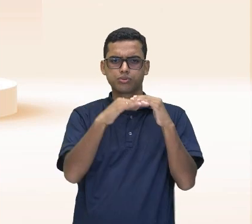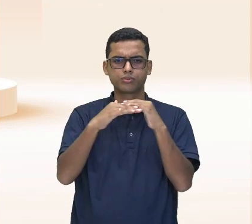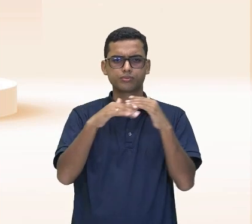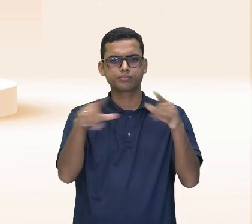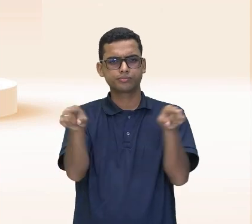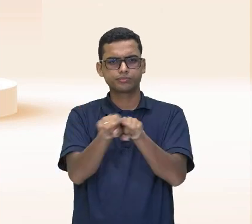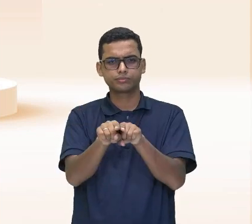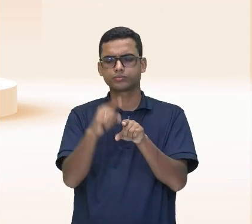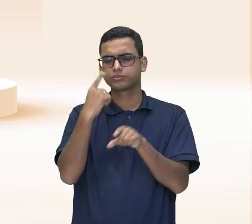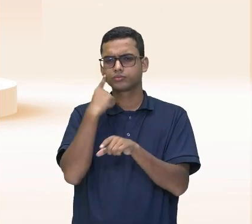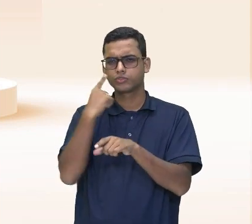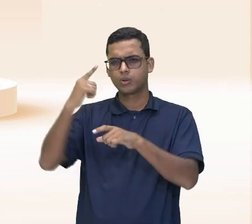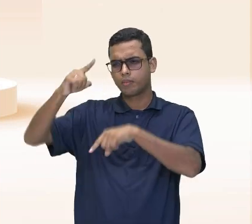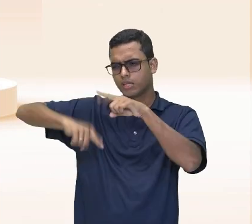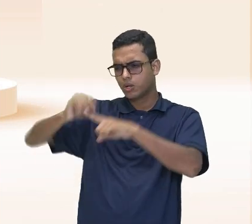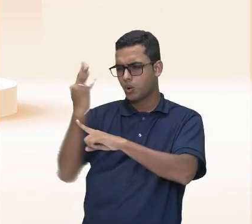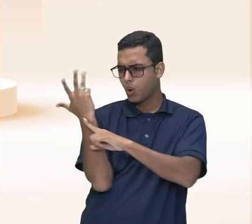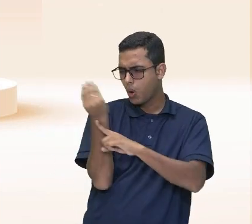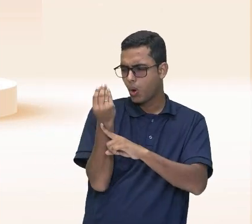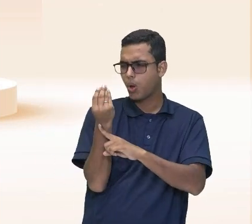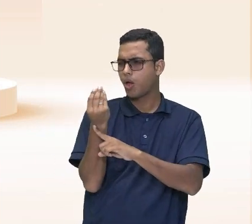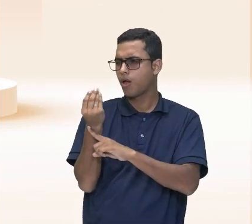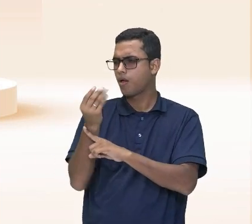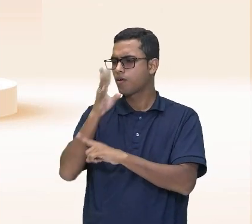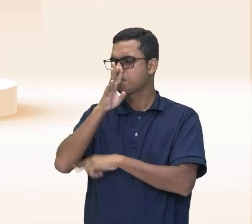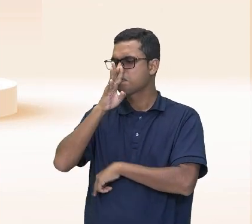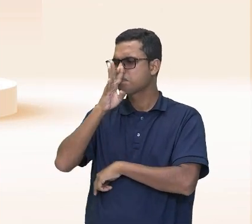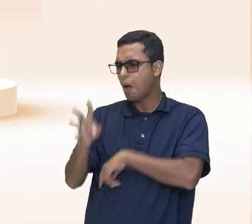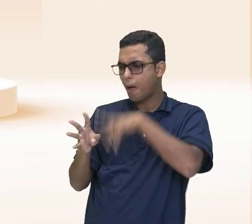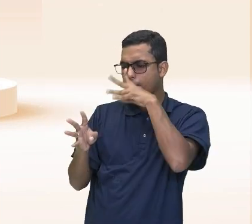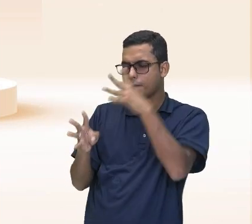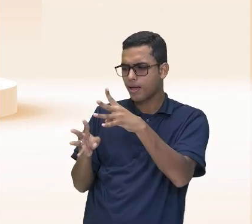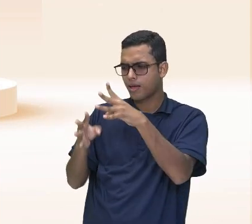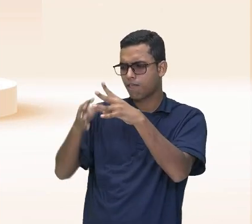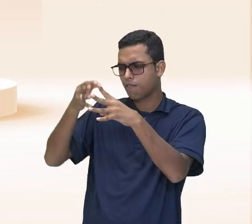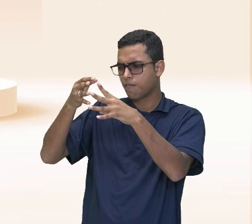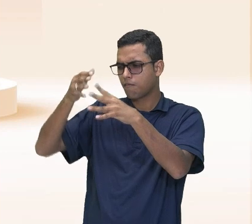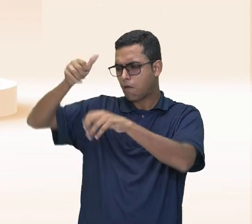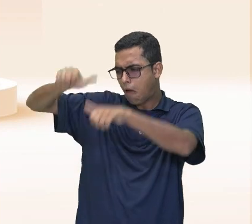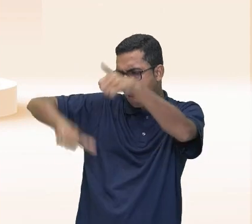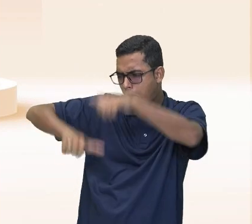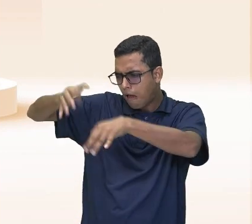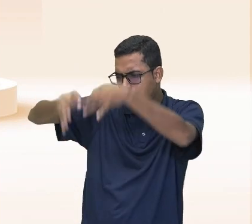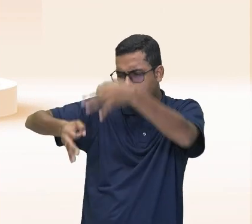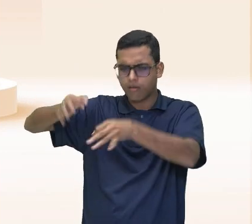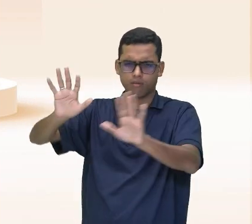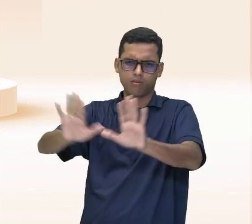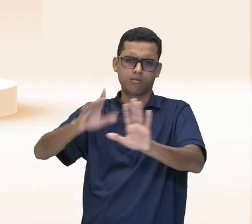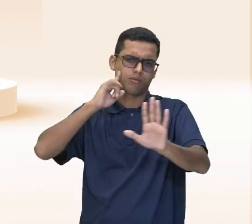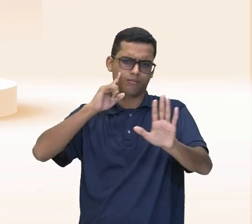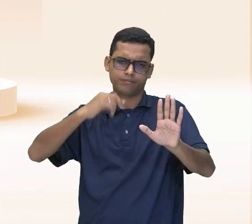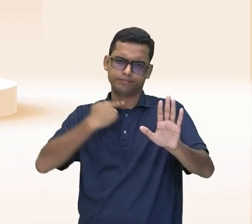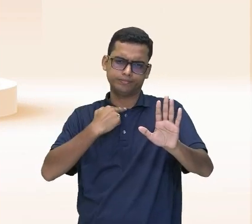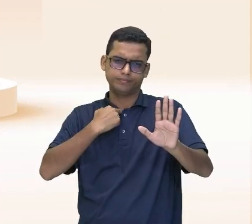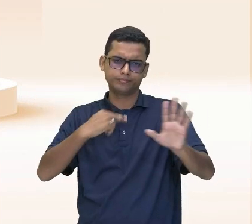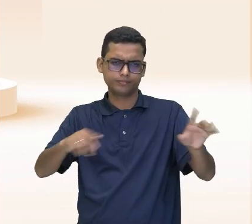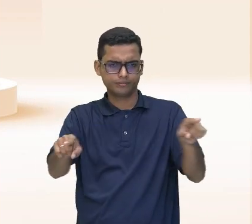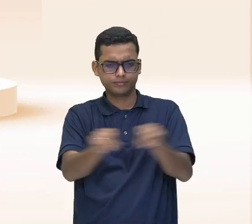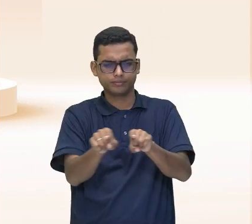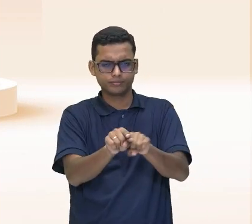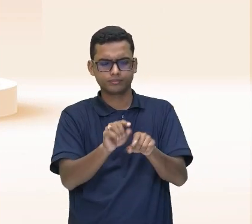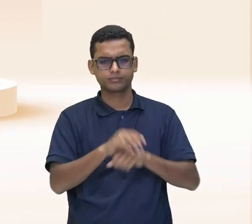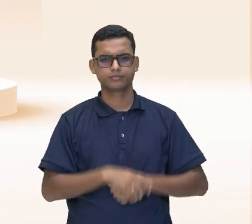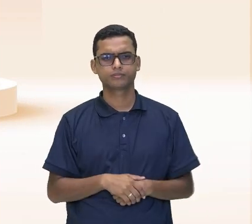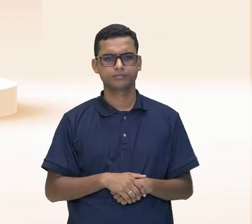podem ser julgadas, né? Não pode julgar nesse olhar aí. Outra coisa também, pessoal, importante aqui